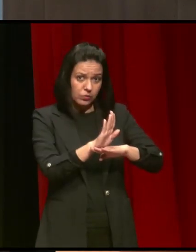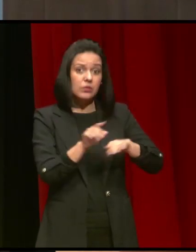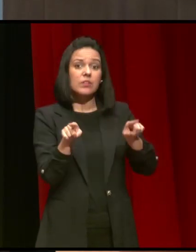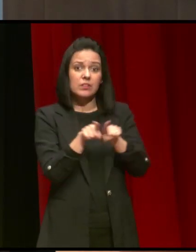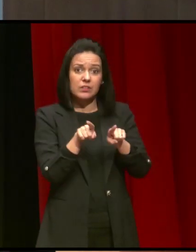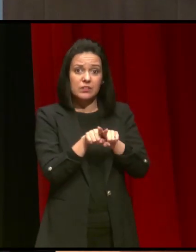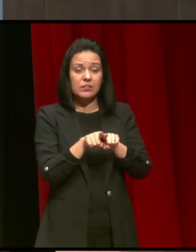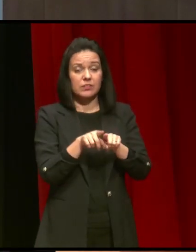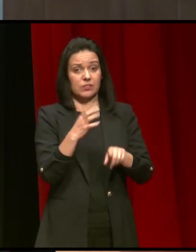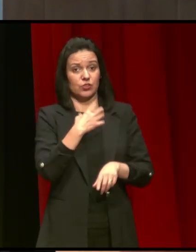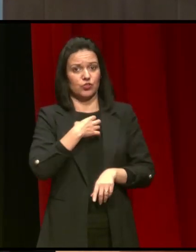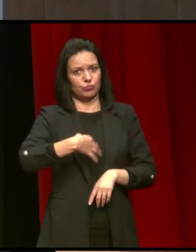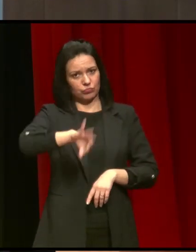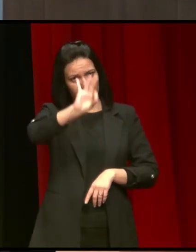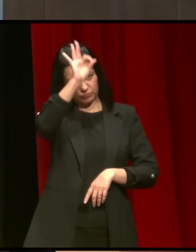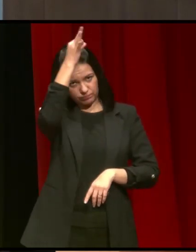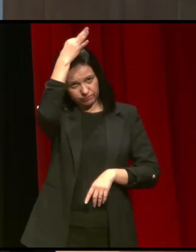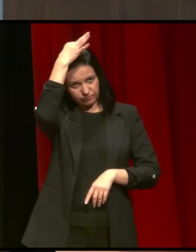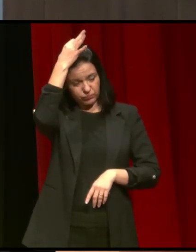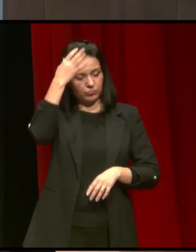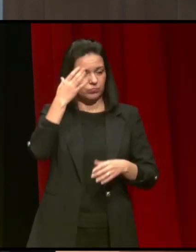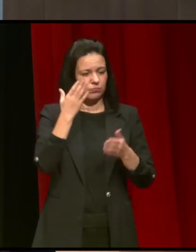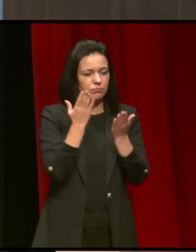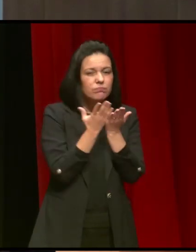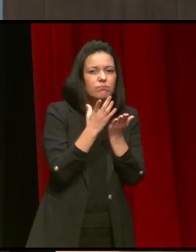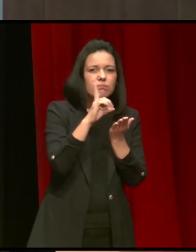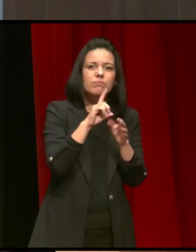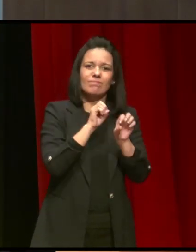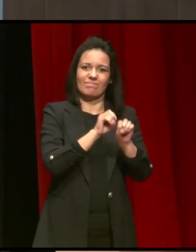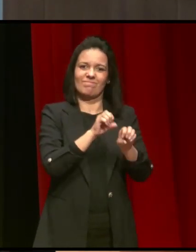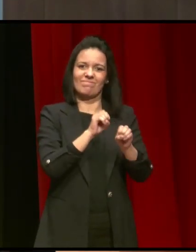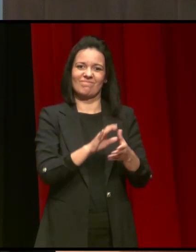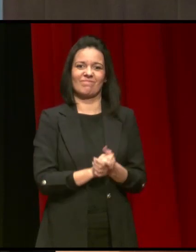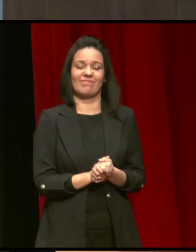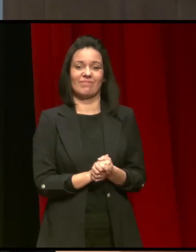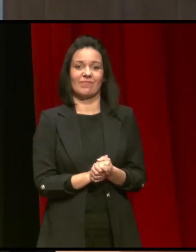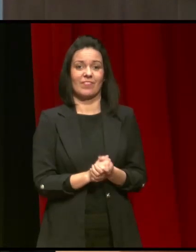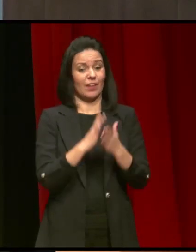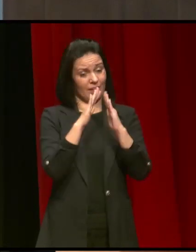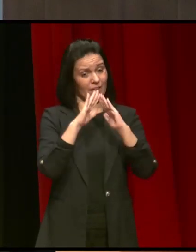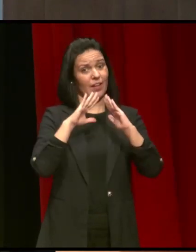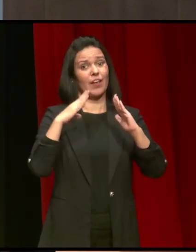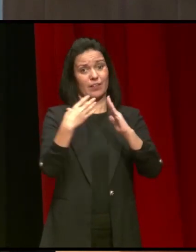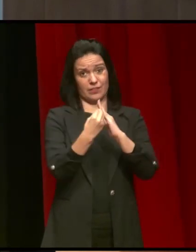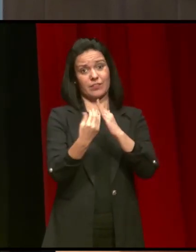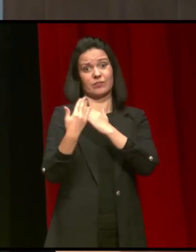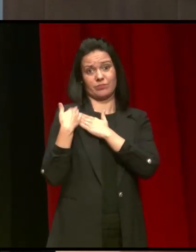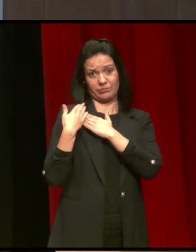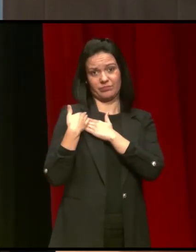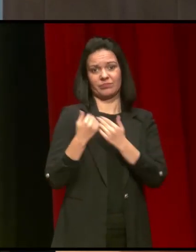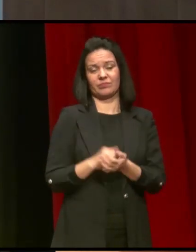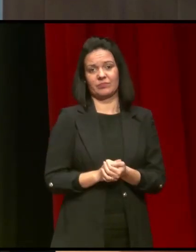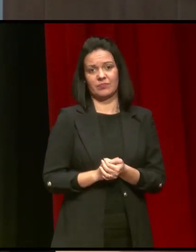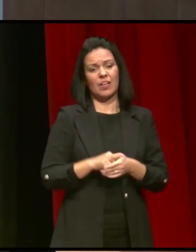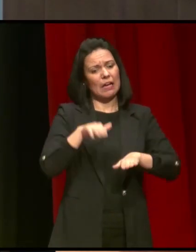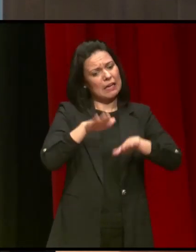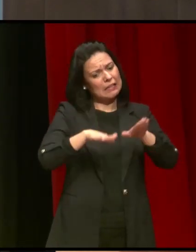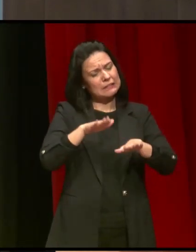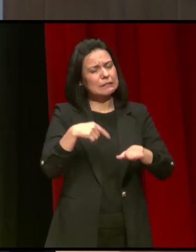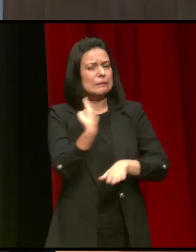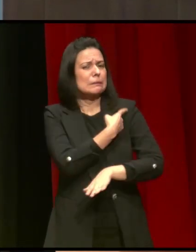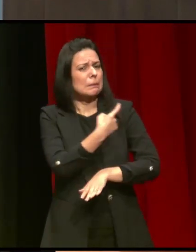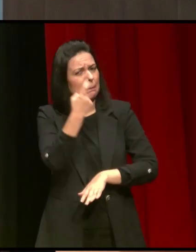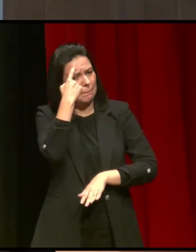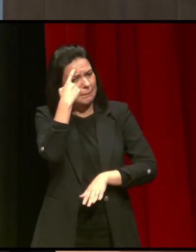vezes a gente não tem, como aquela irmã falou da igreja pequenininha, né? De repente eu não tenho autonomia, não tenho dinheiro, não tenho isso para dar tudo, mas eu vou dar alguma